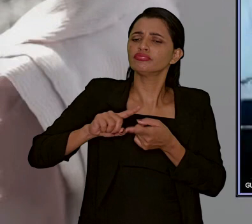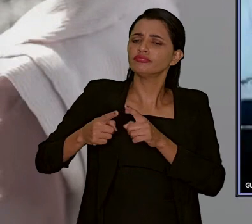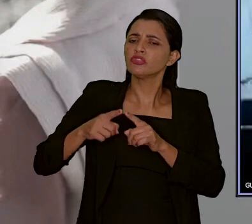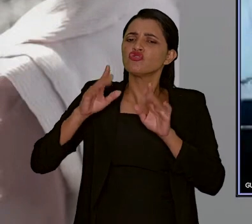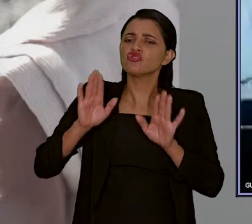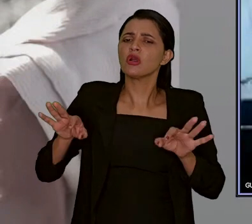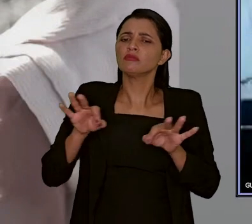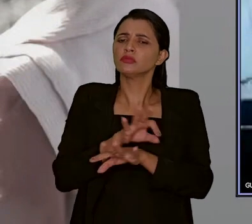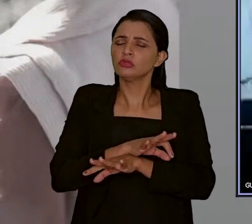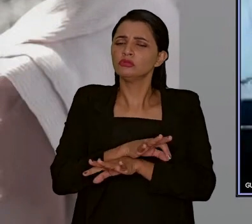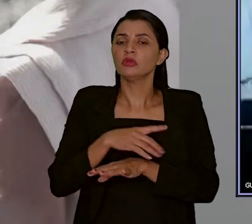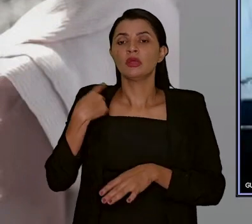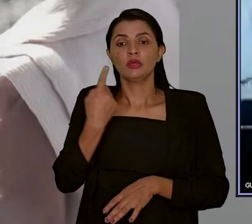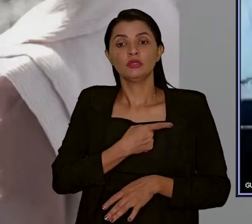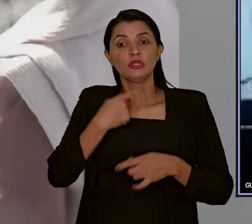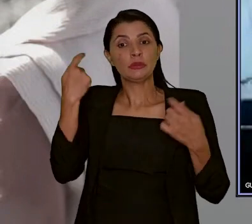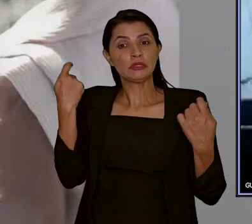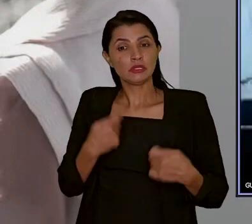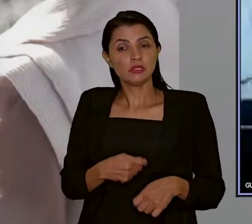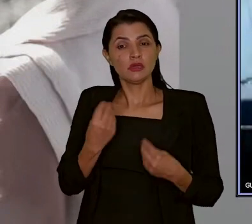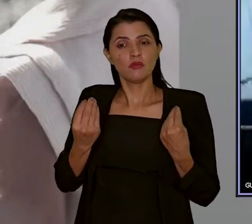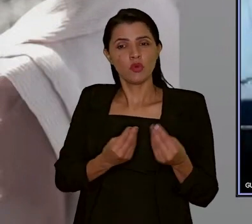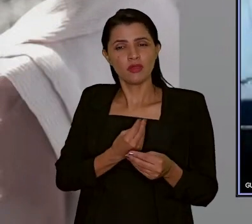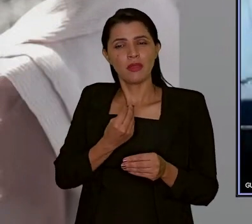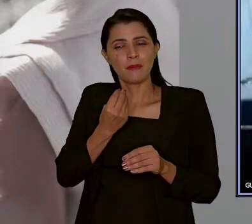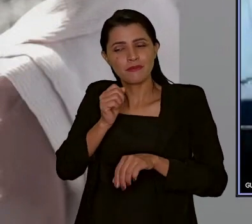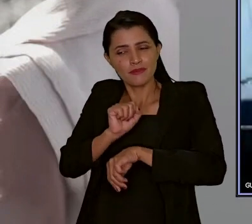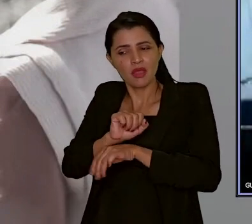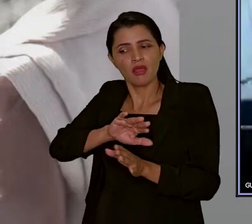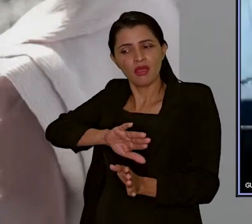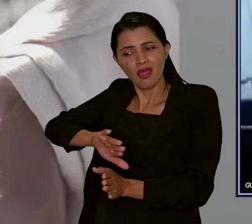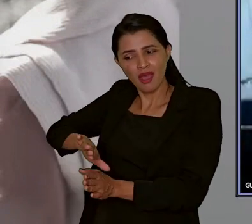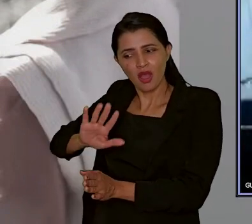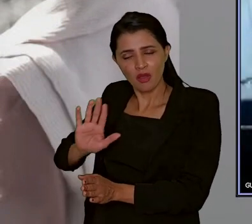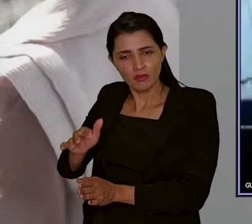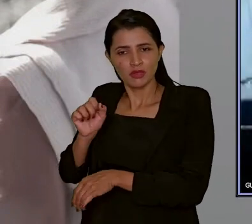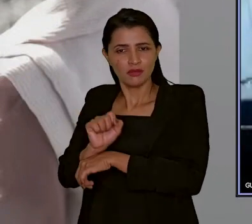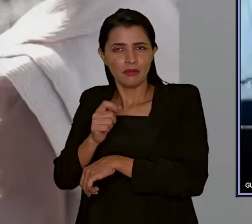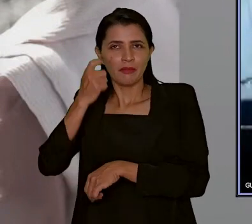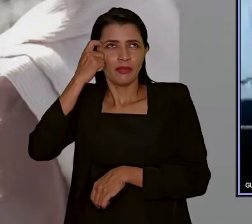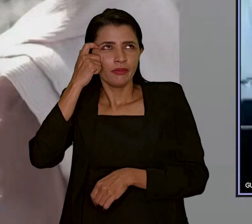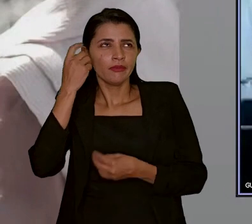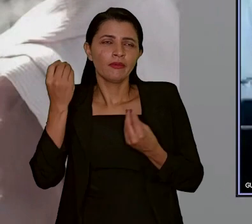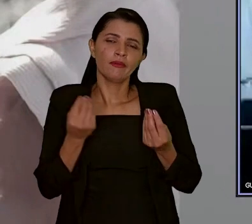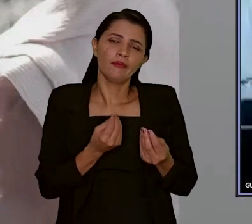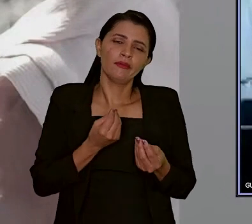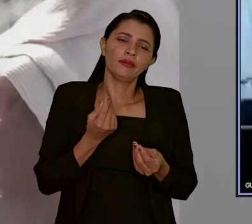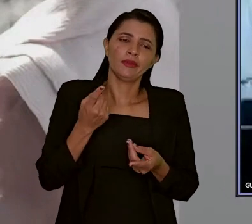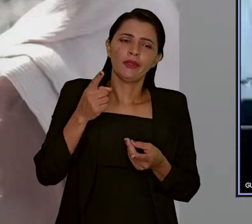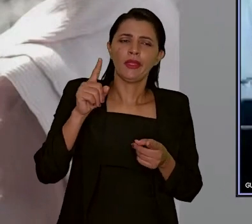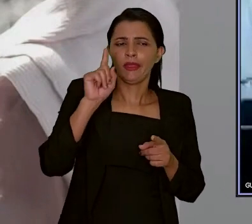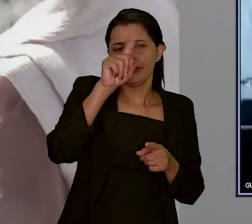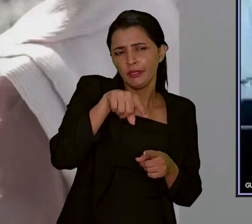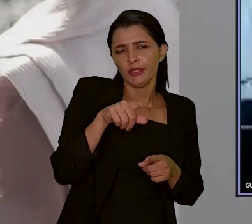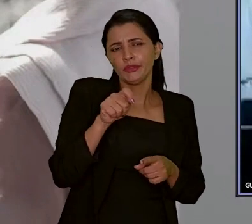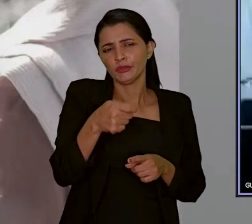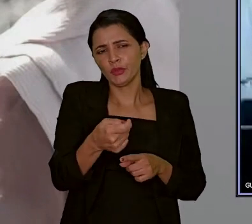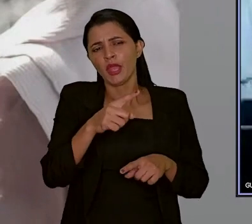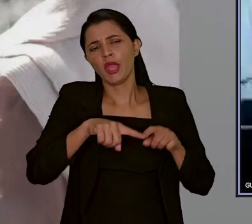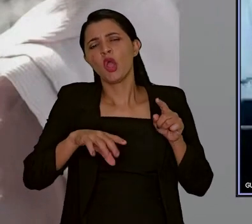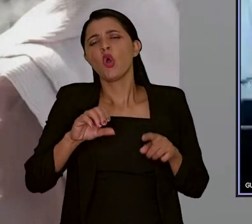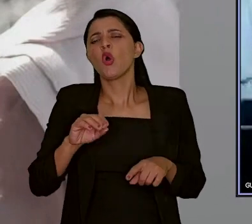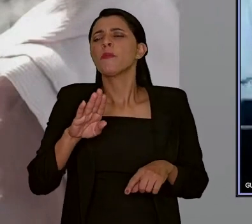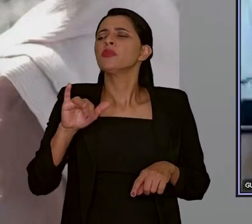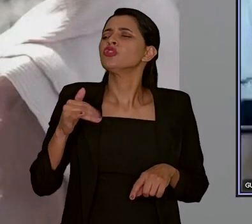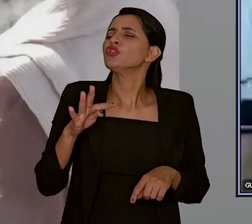Nós precisamos deixar um pouquinho de lado aquela noção, mas isso não seria objeto,